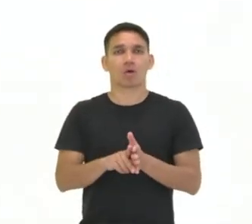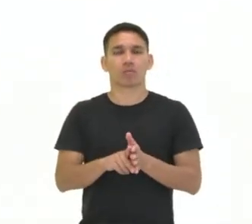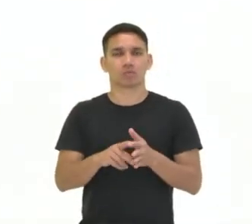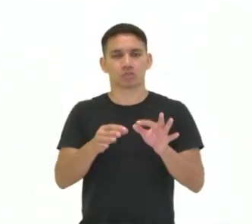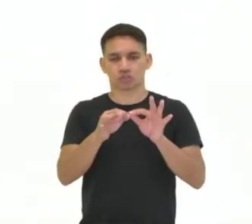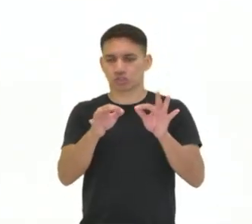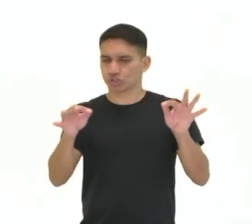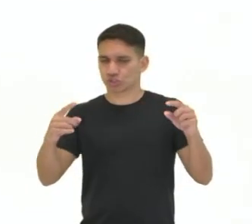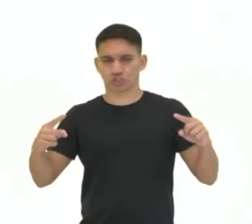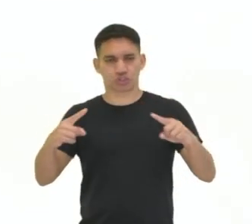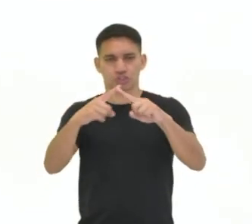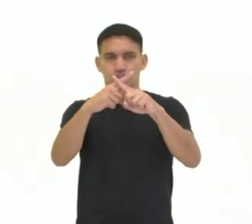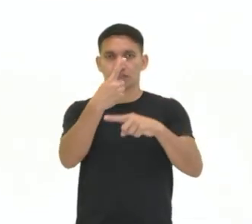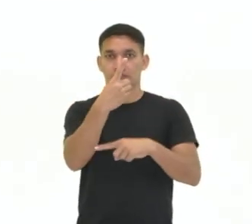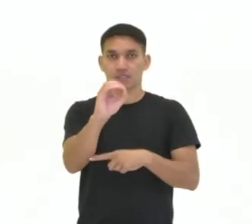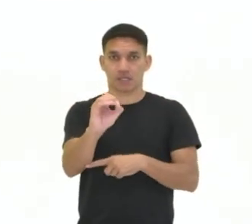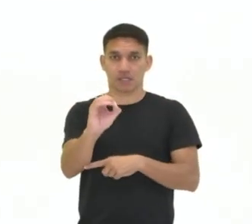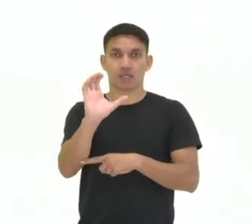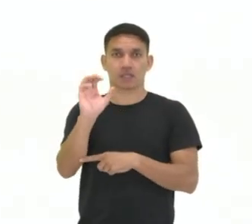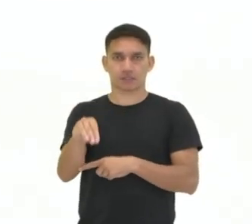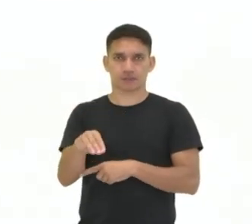centímetros.